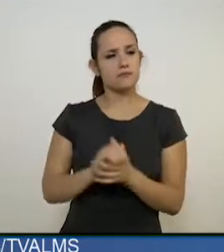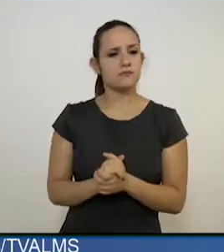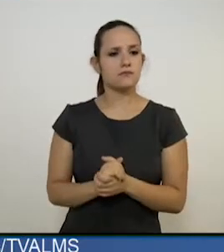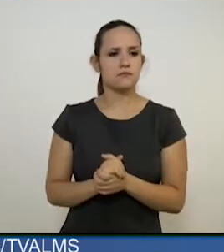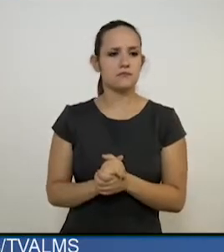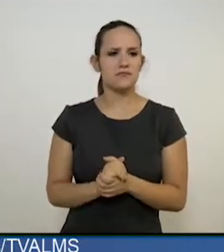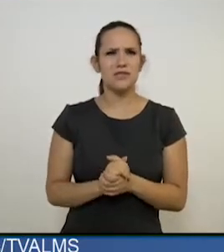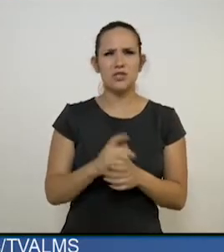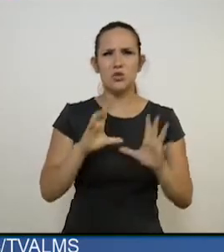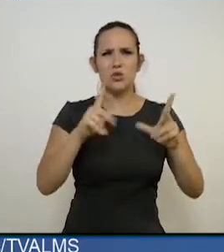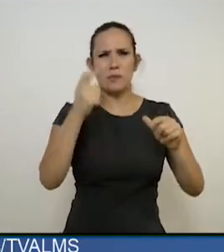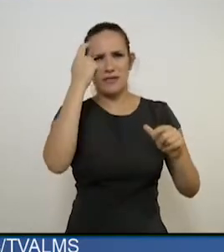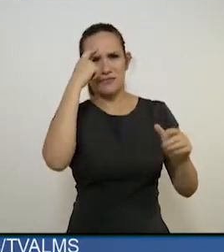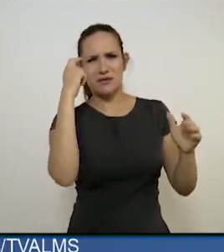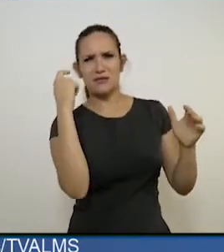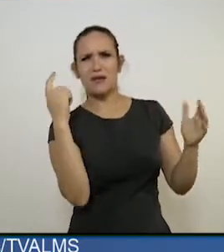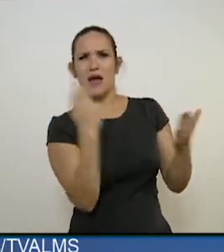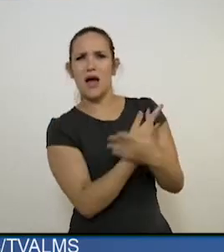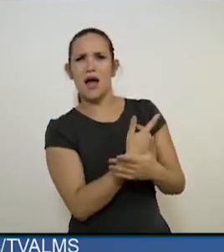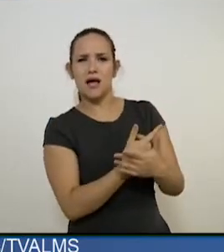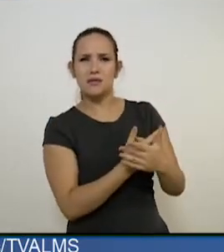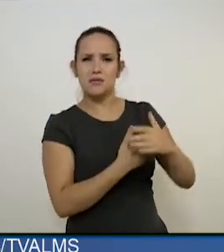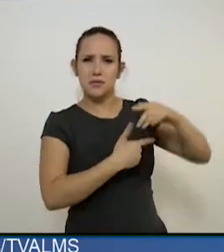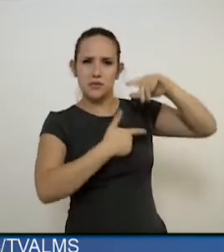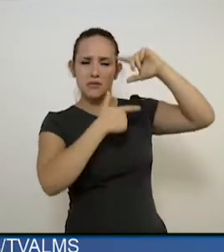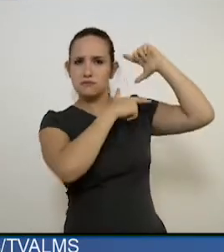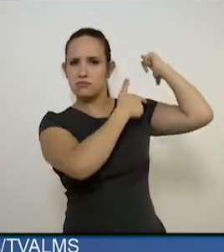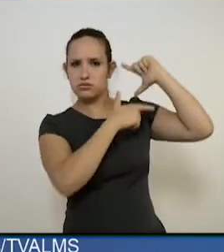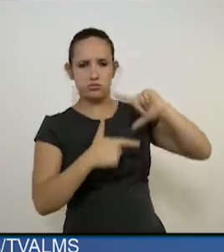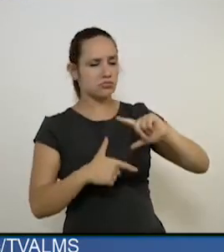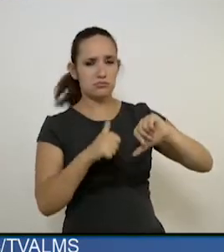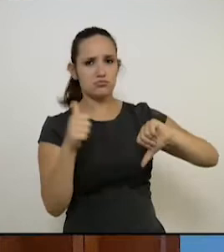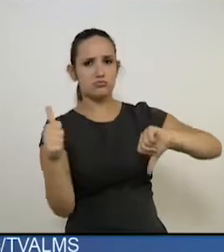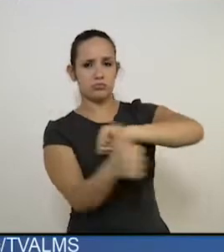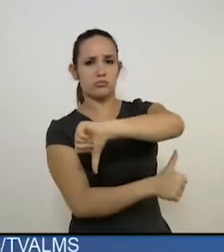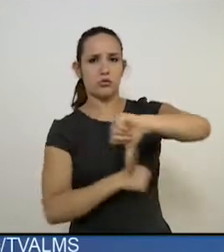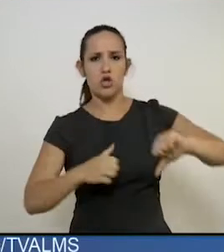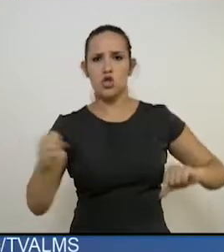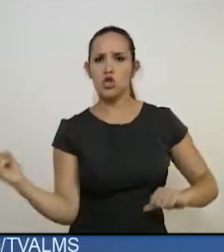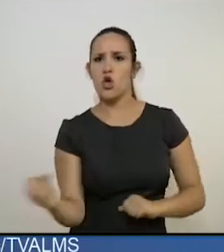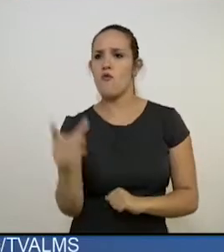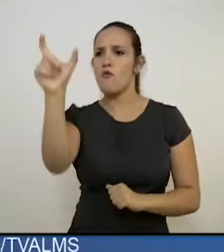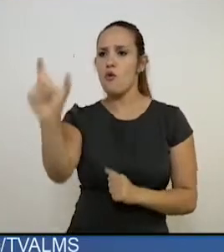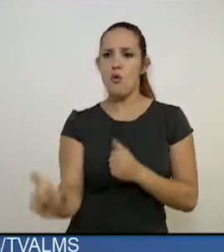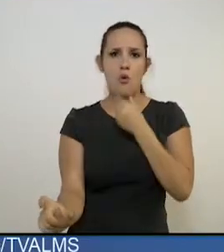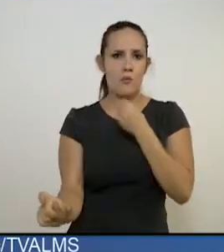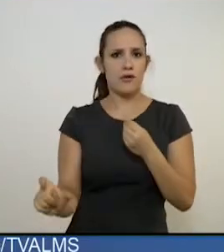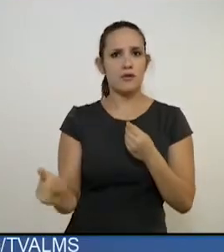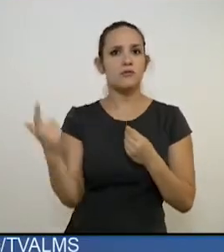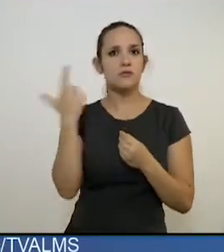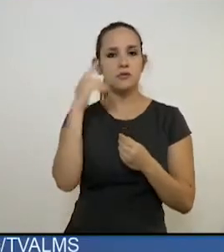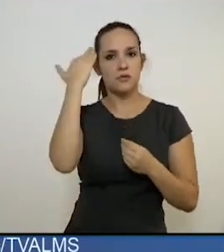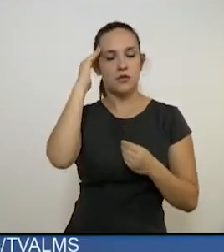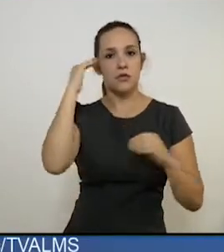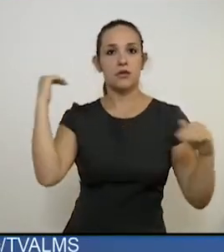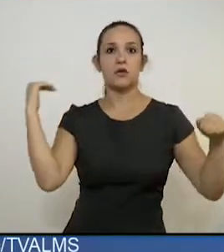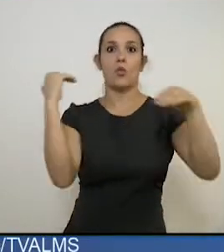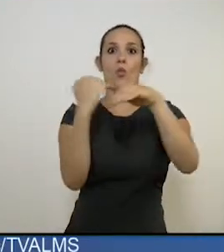desconstruir estereótipos, construir novas masculinidades e buscar a igualdade de